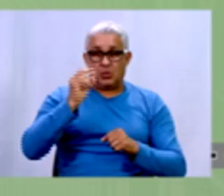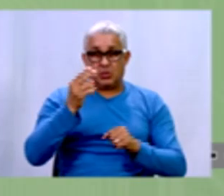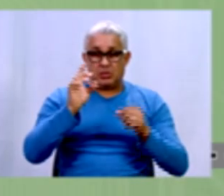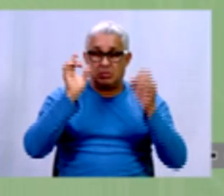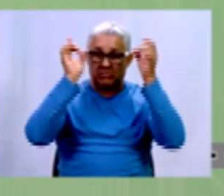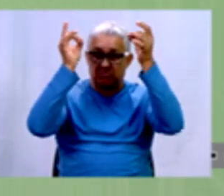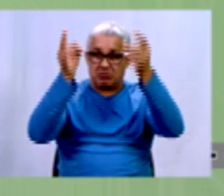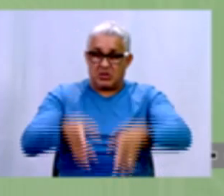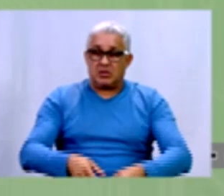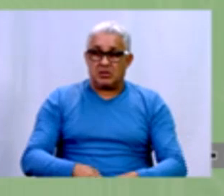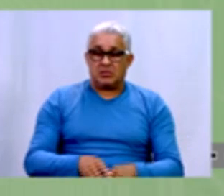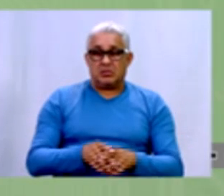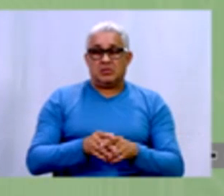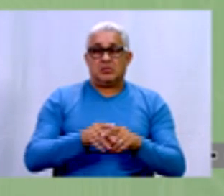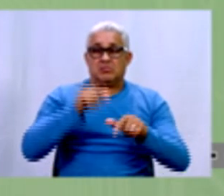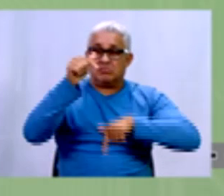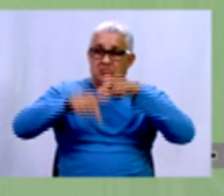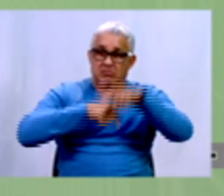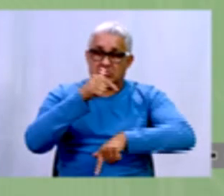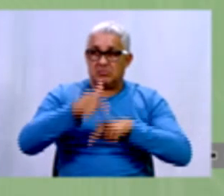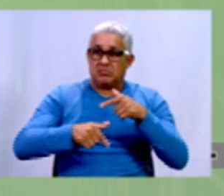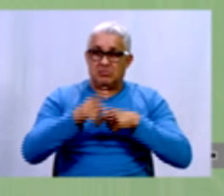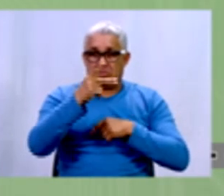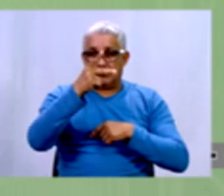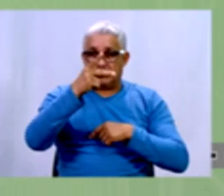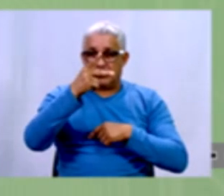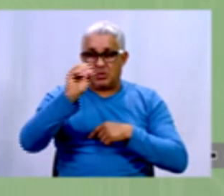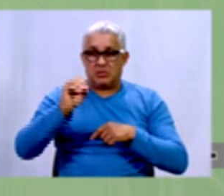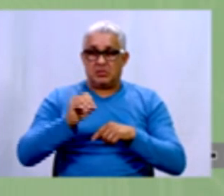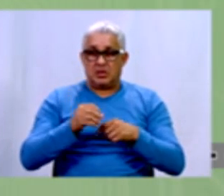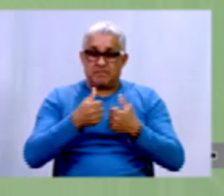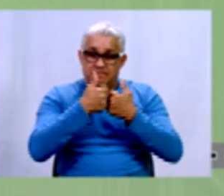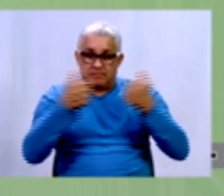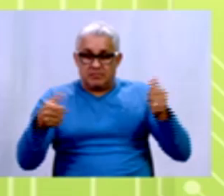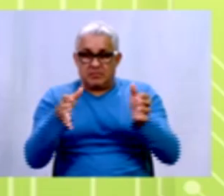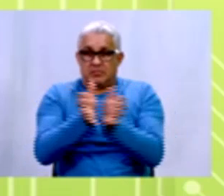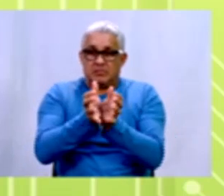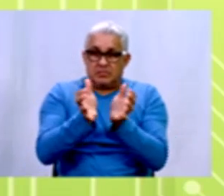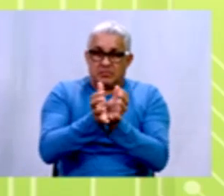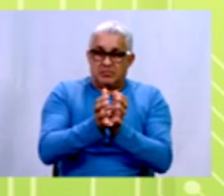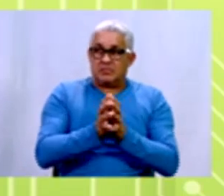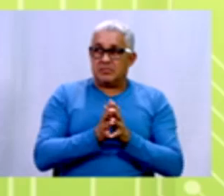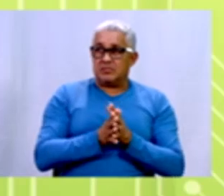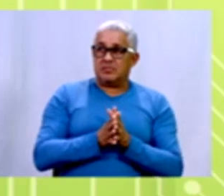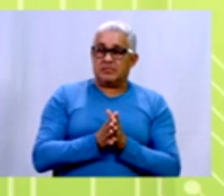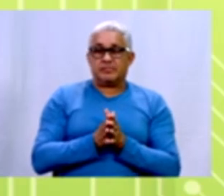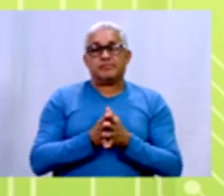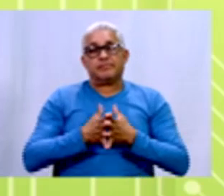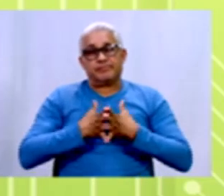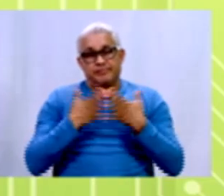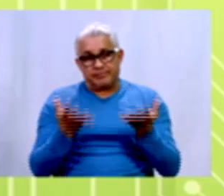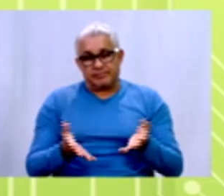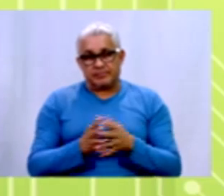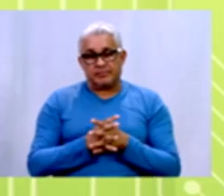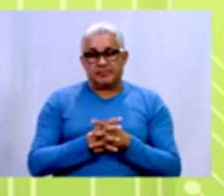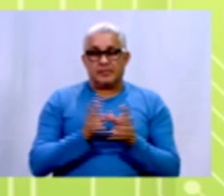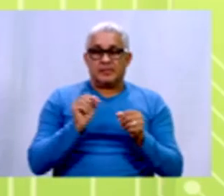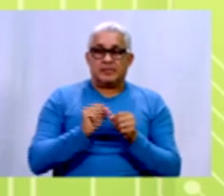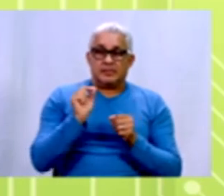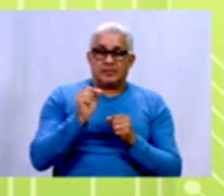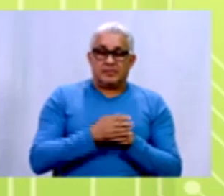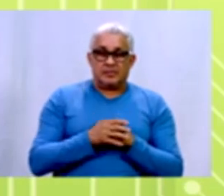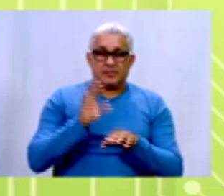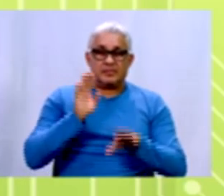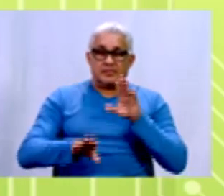trabalhos. Tá? Esse Product Owner, ele está muito perto da equipe de desenvolvimento. Então, ele faz,